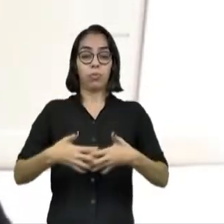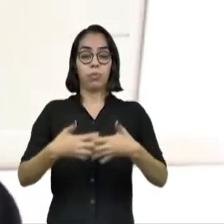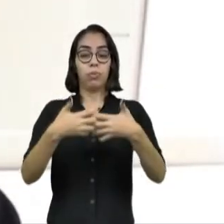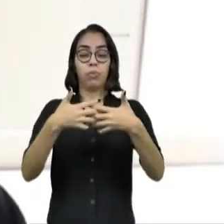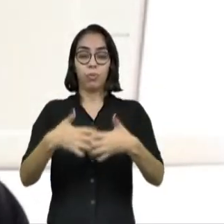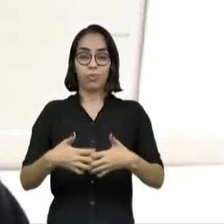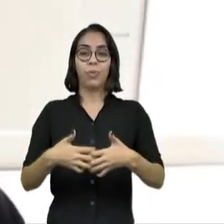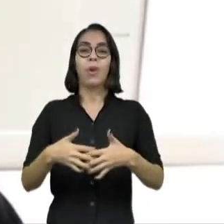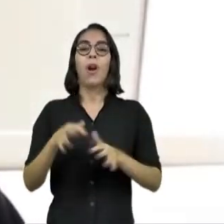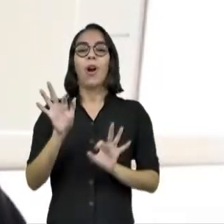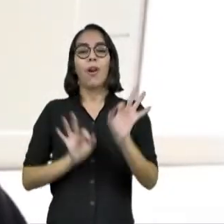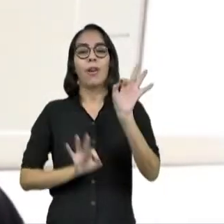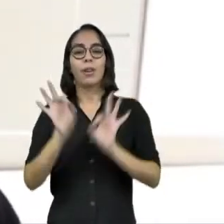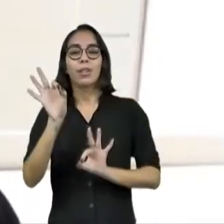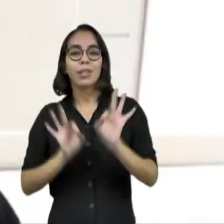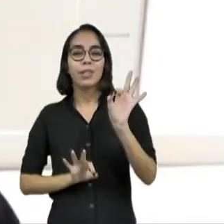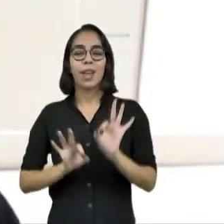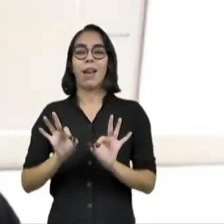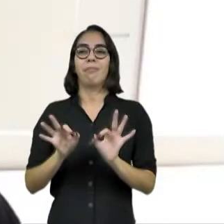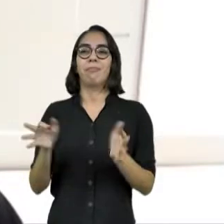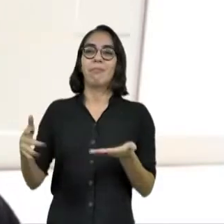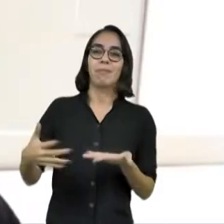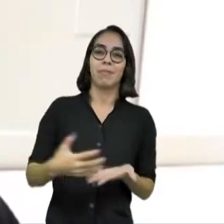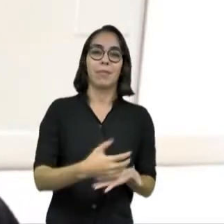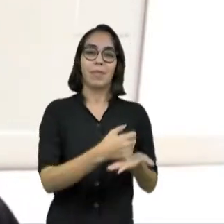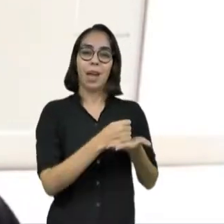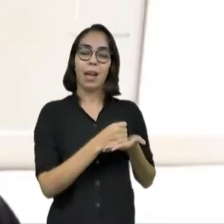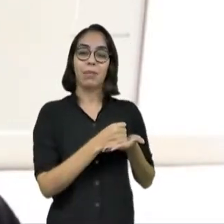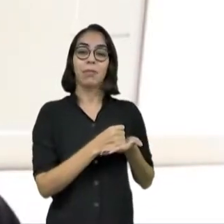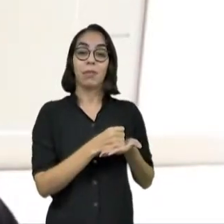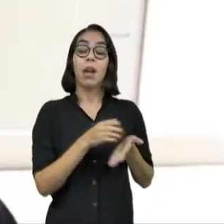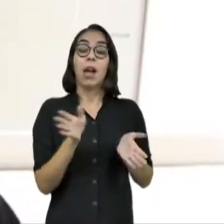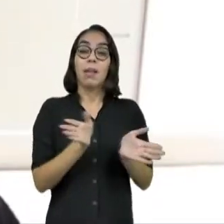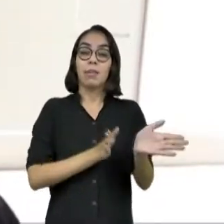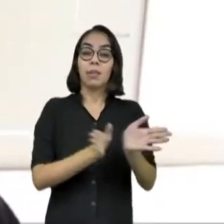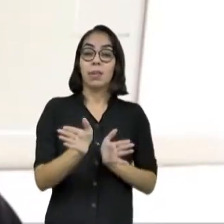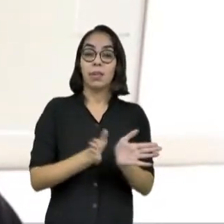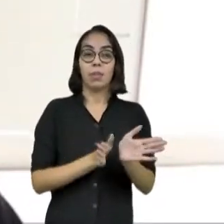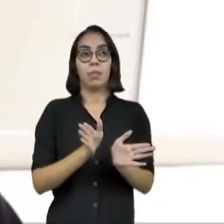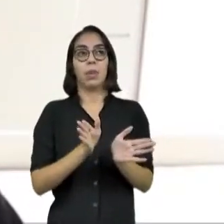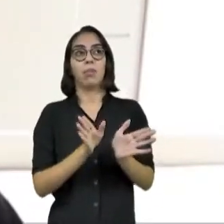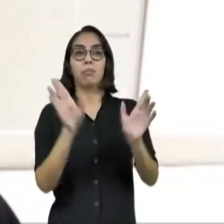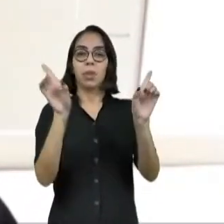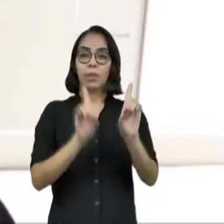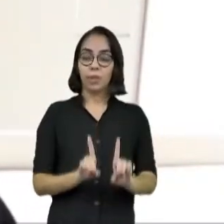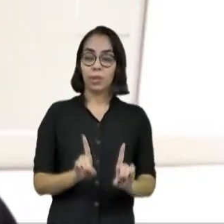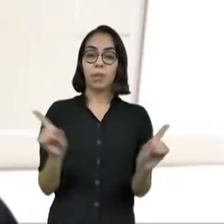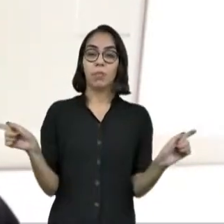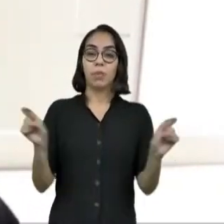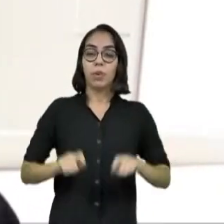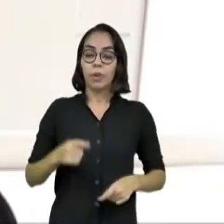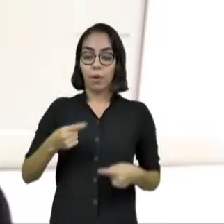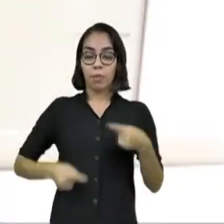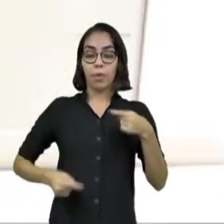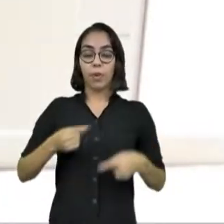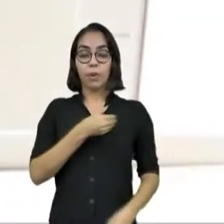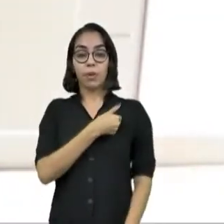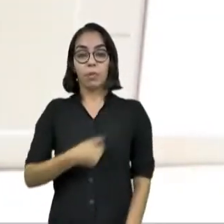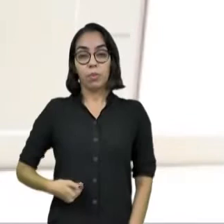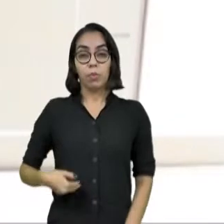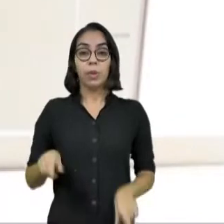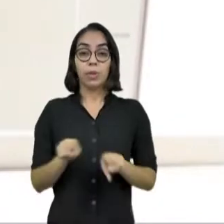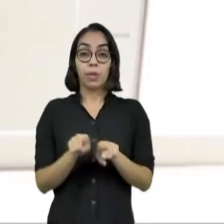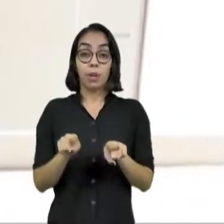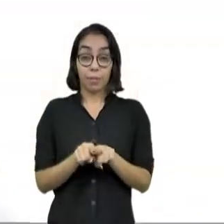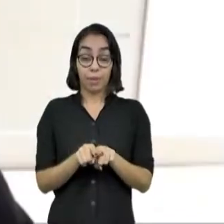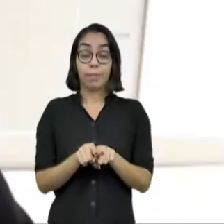dados também de pessoas com deficiência, para garantir a acessibilidade maior às políticas públicas para as